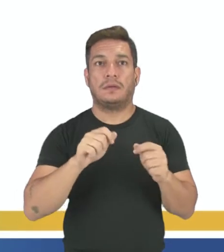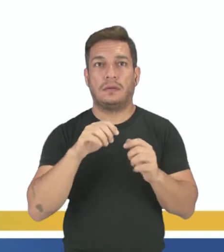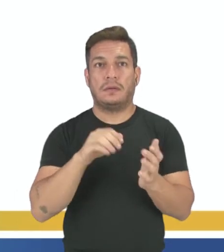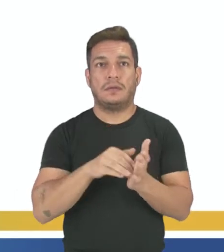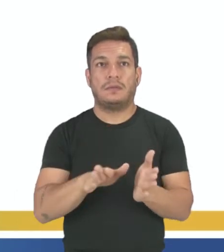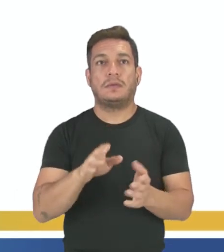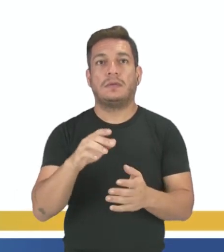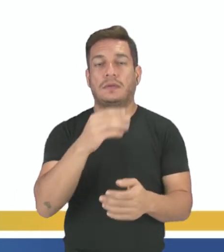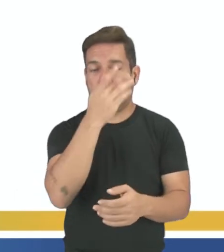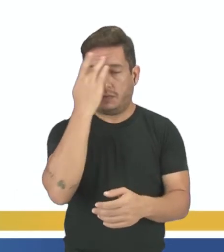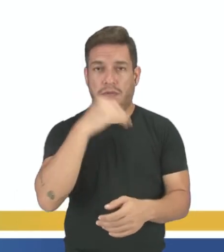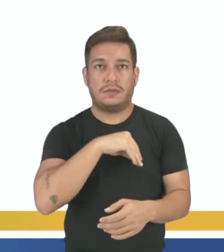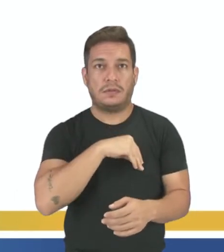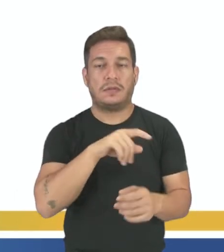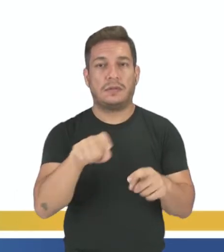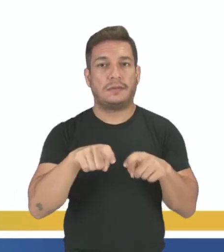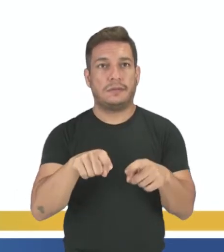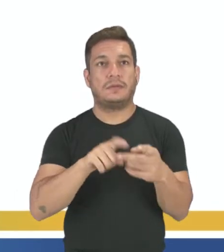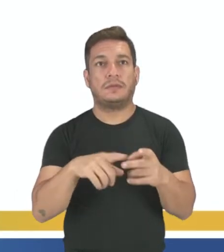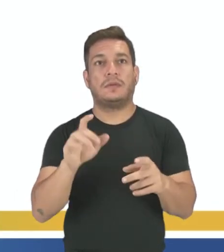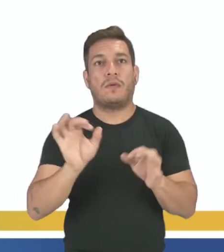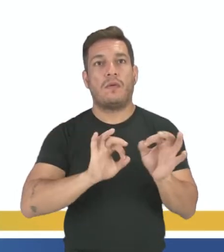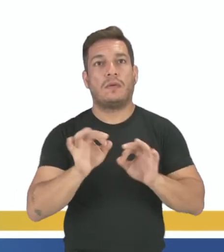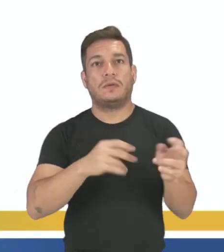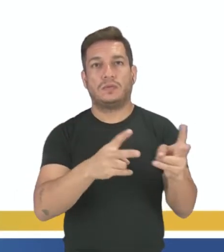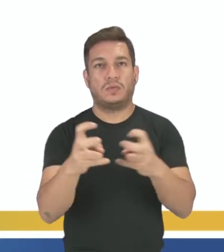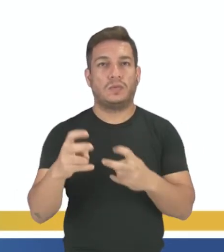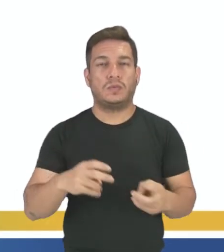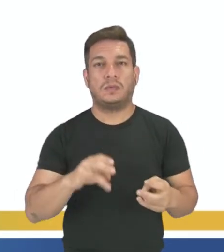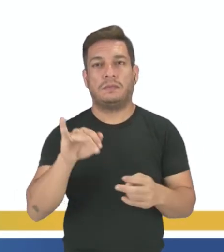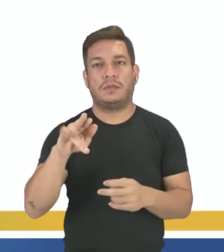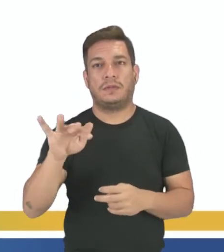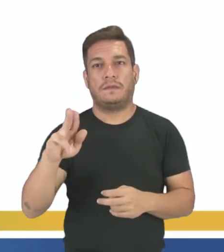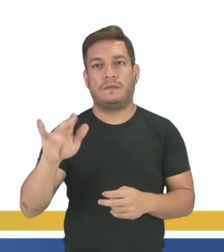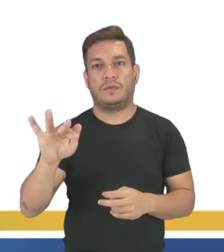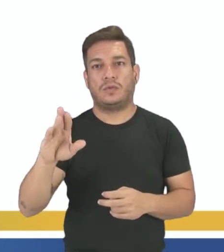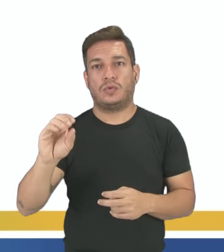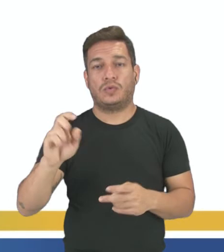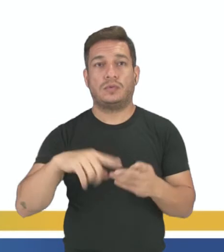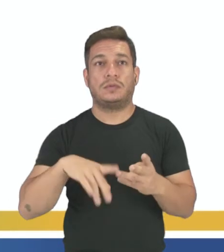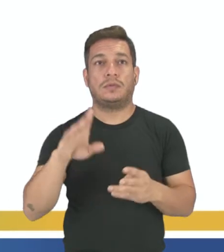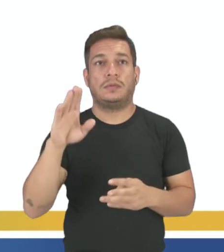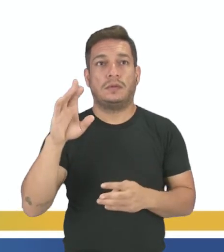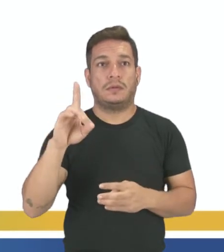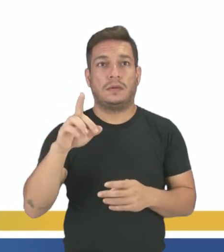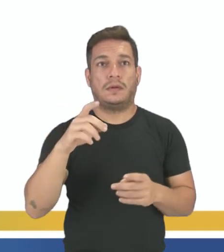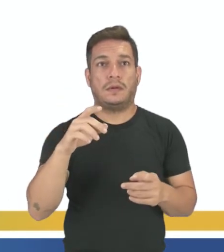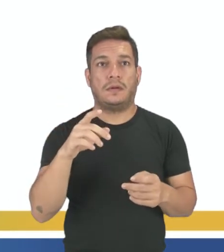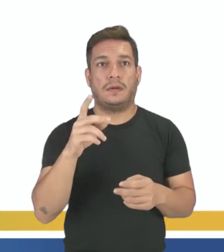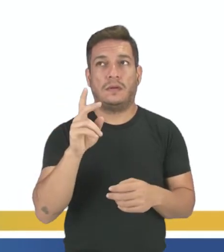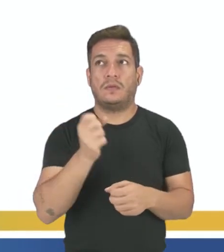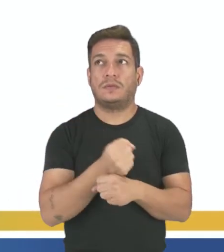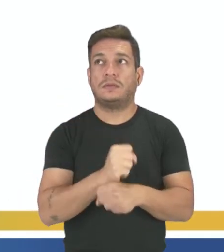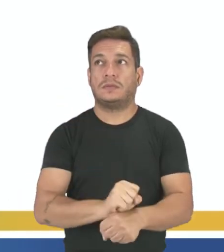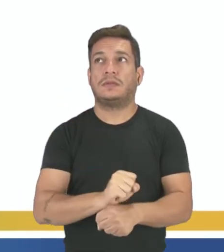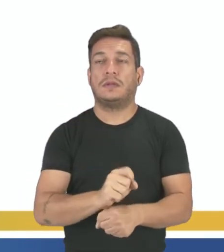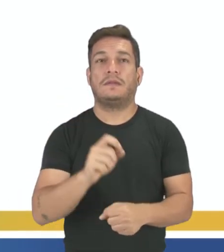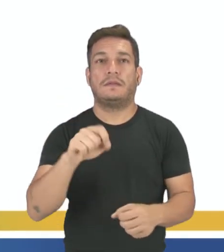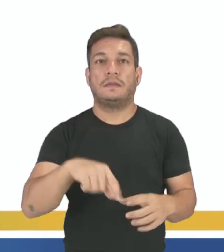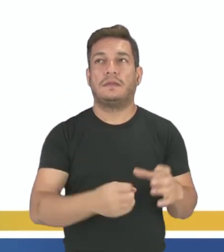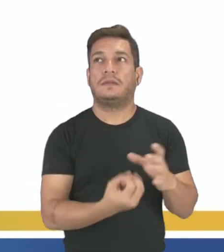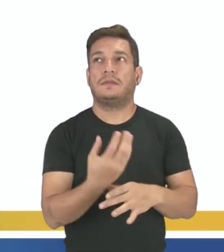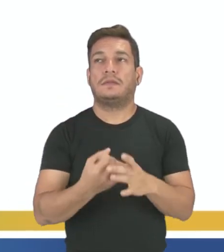do campo. C, formação e exploração dos minifúndios. D, fixação do escravo na agricultura. E